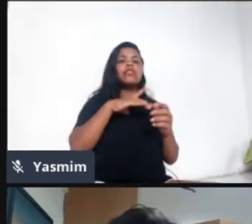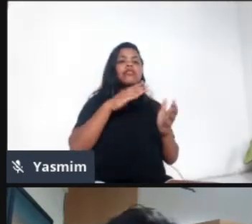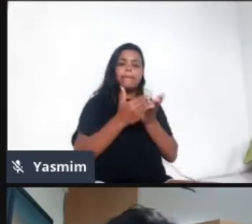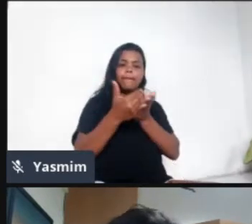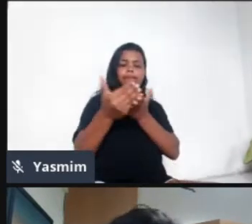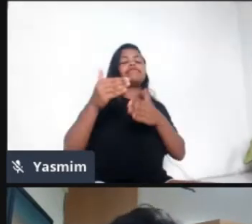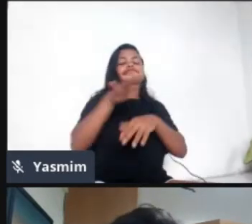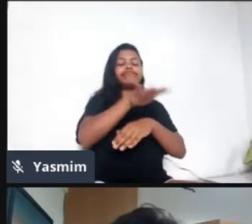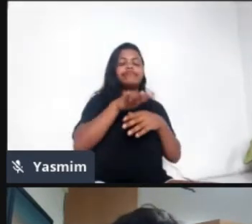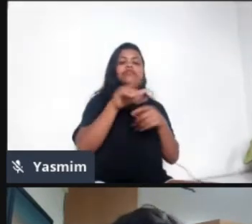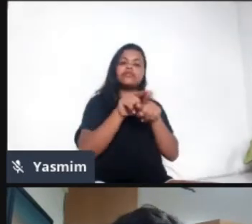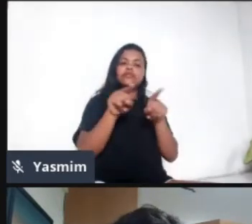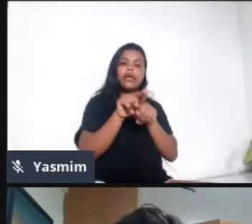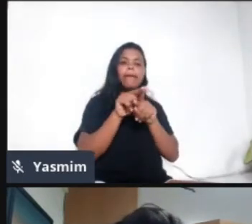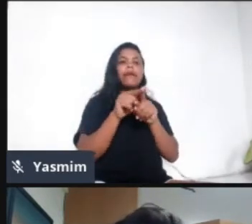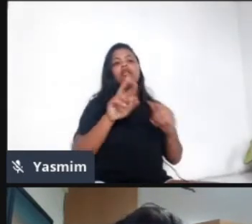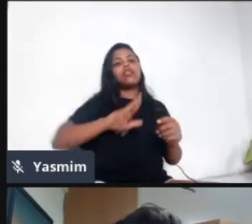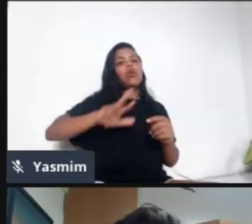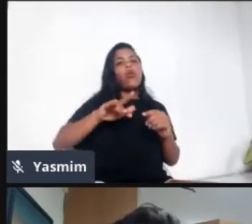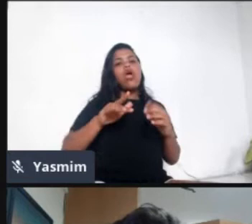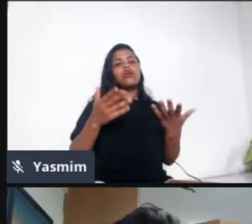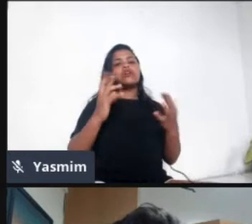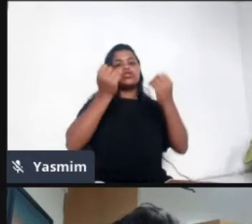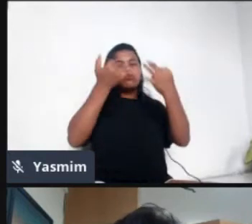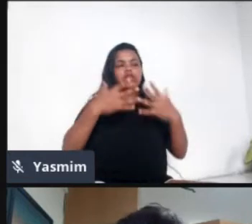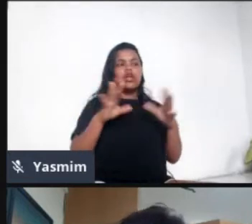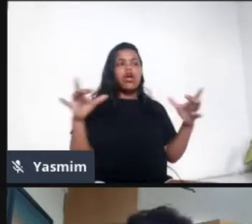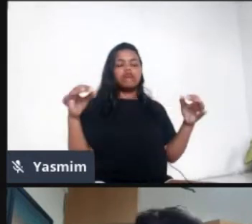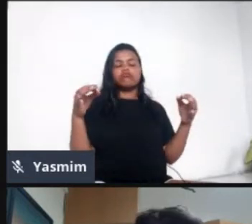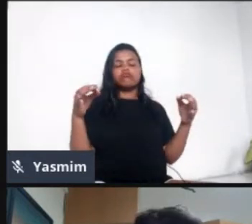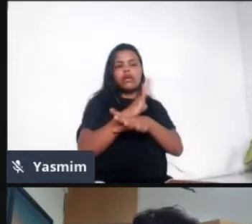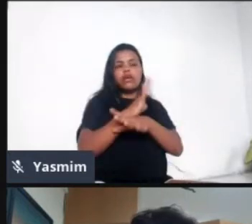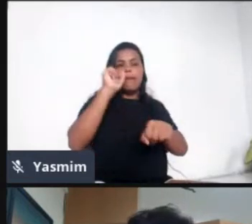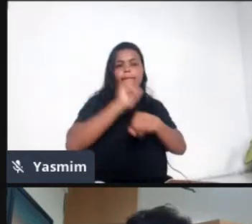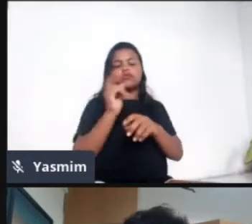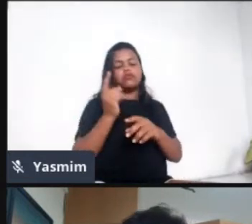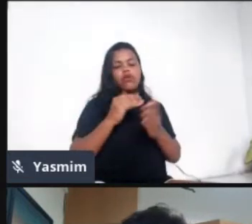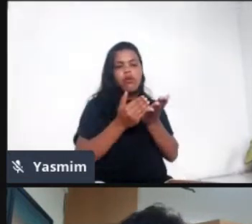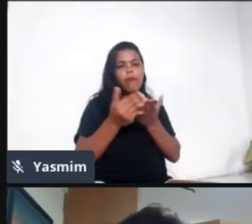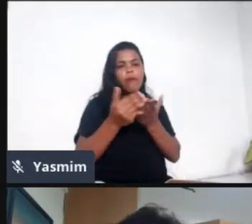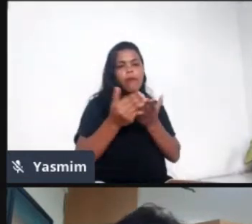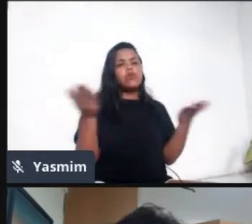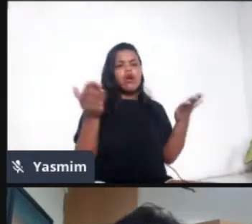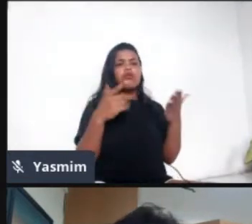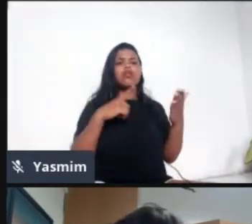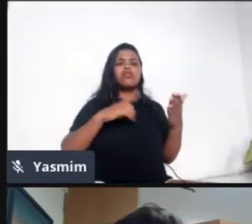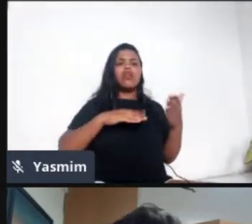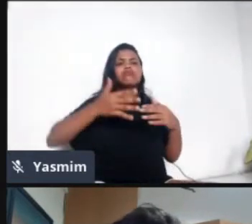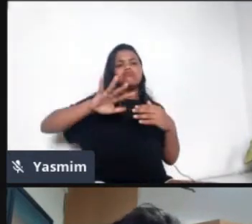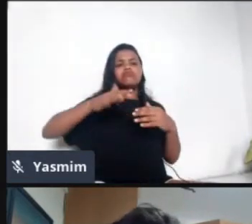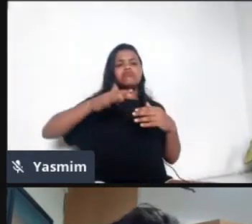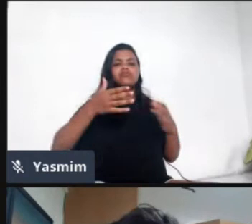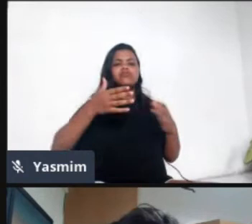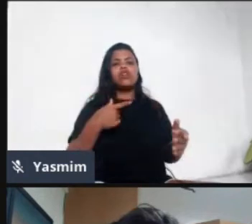que a gente possa trazer como conclusivo. Tem um tempo de meia-vida baixo também, não justificaria um tratamento profilático,